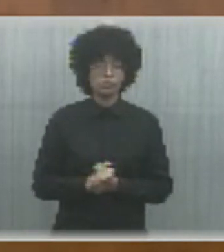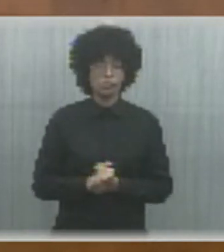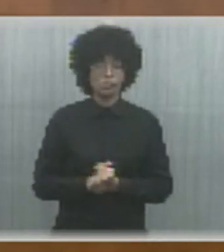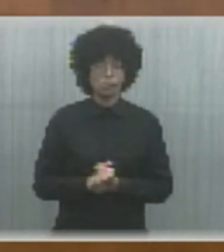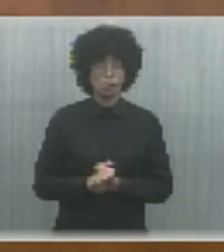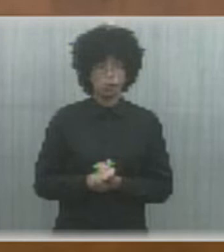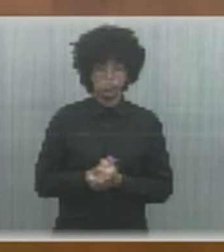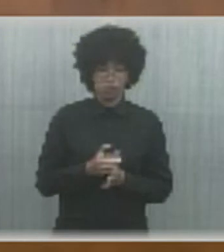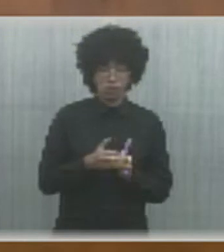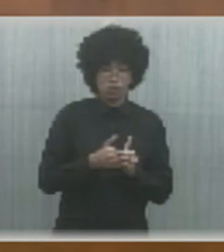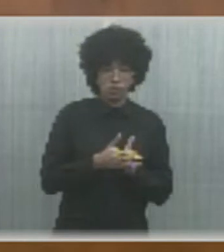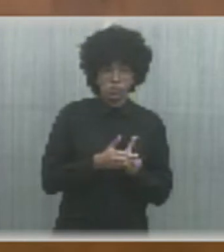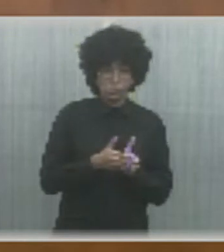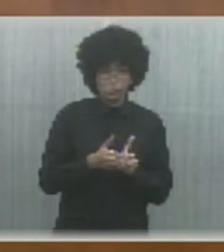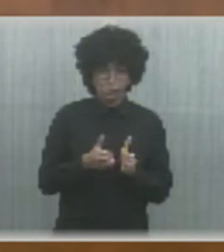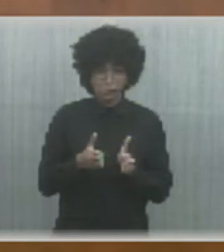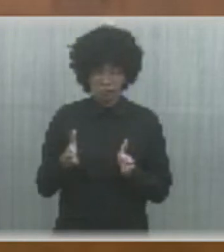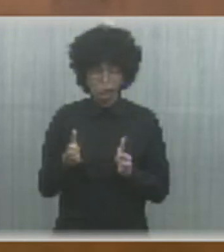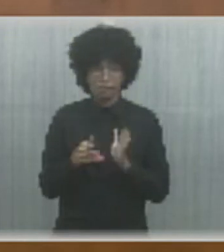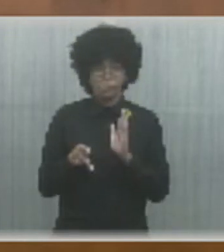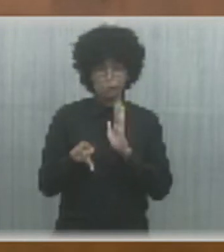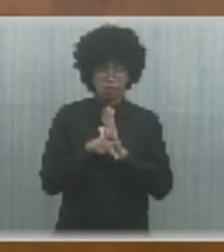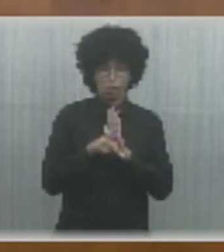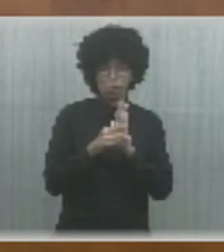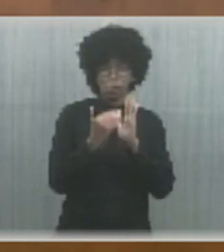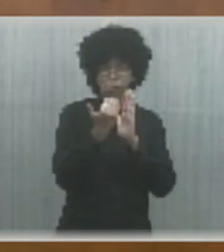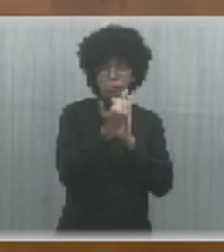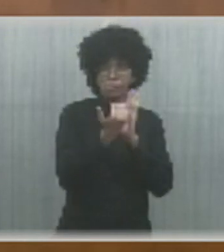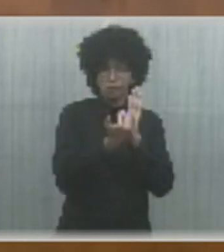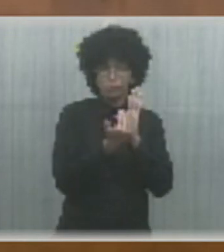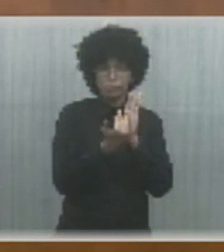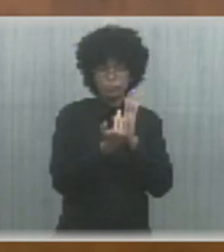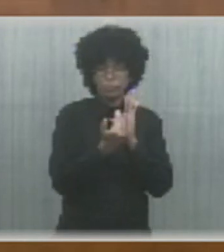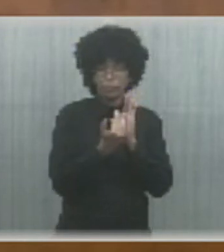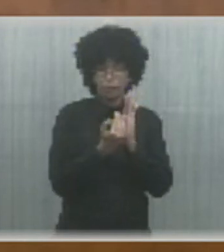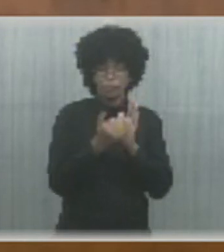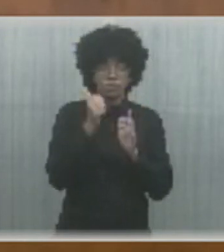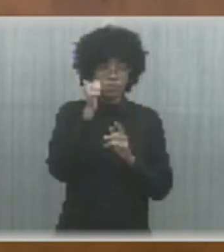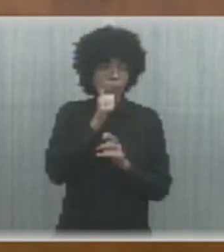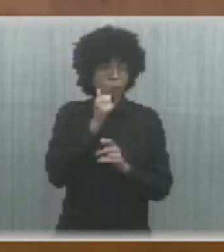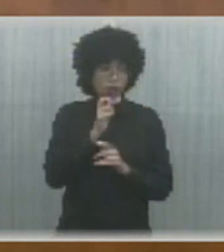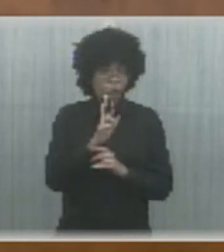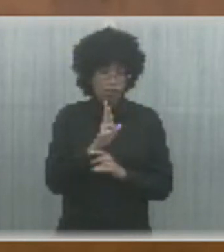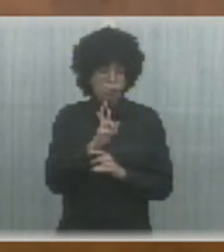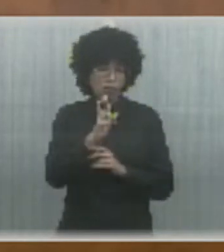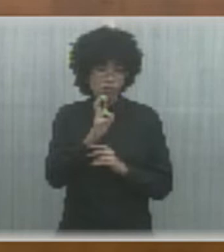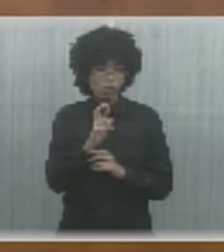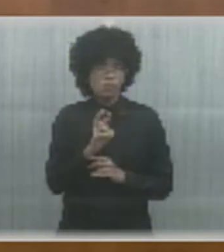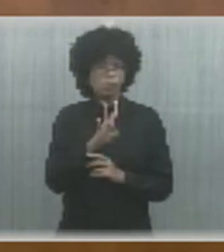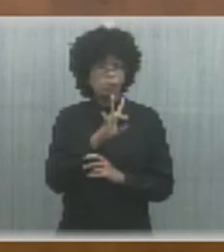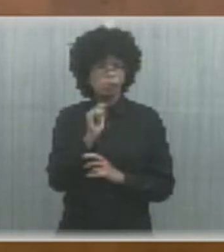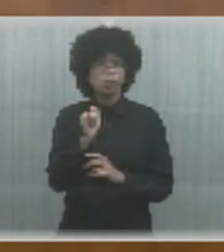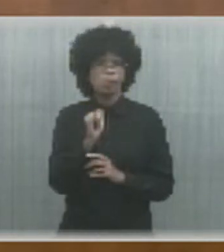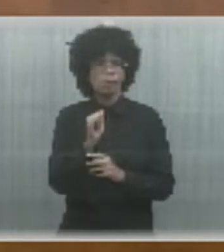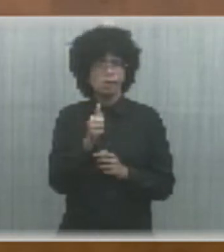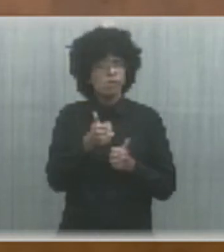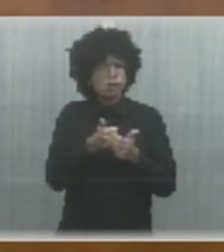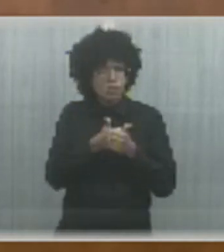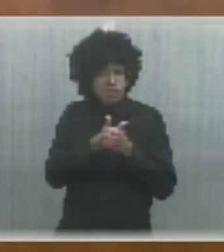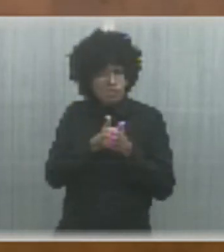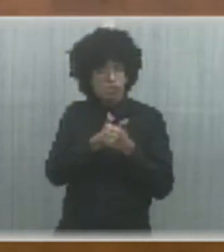durante a elaboração do plano individual do parto, a gestante será assistida por